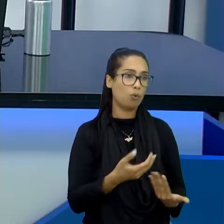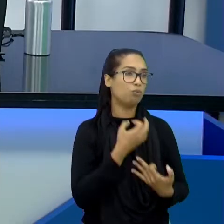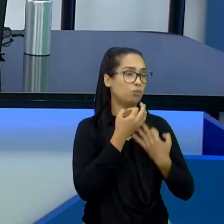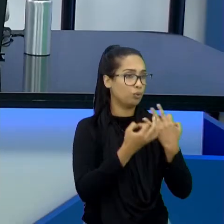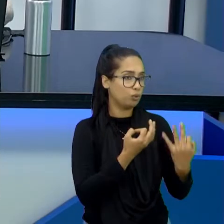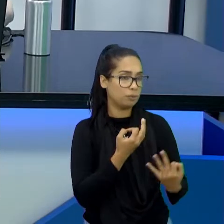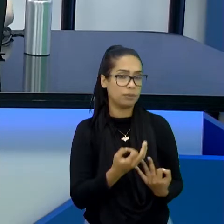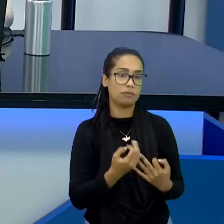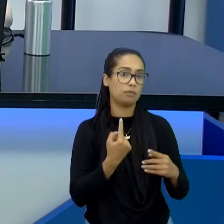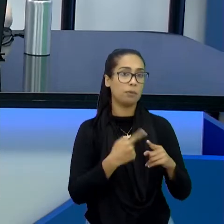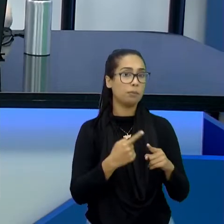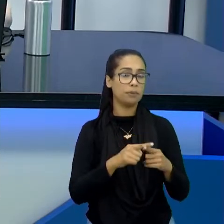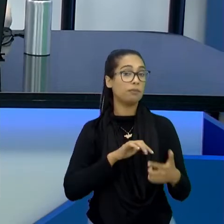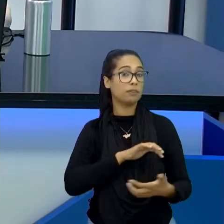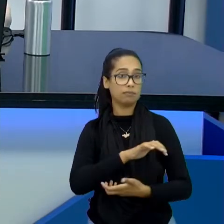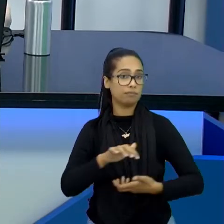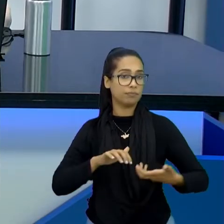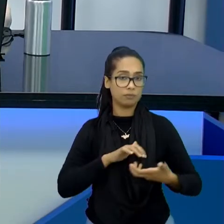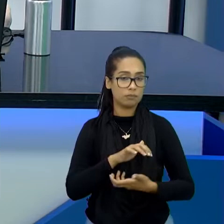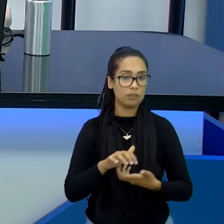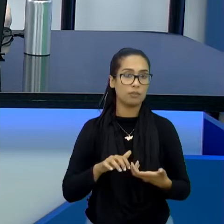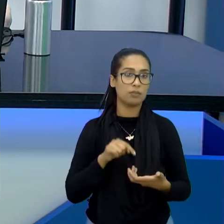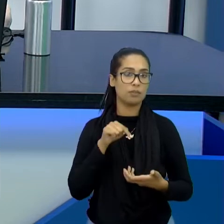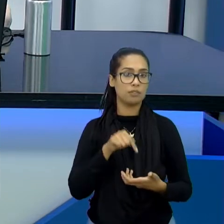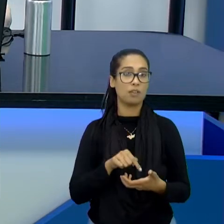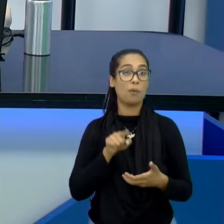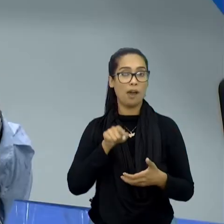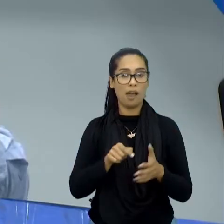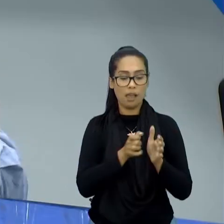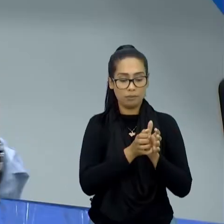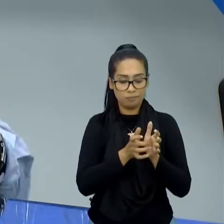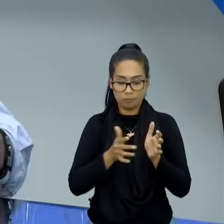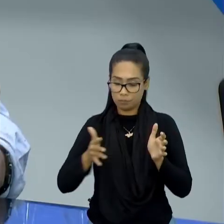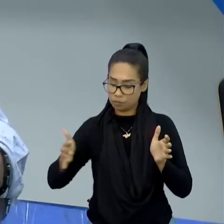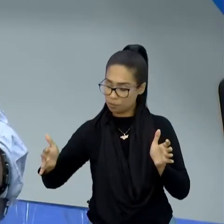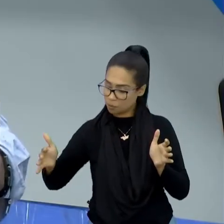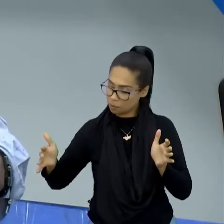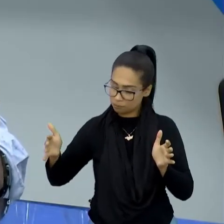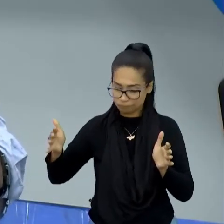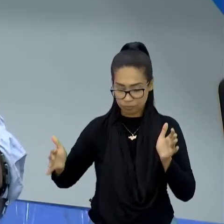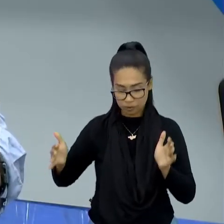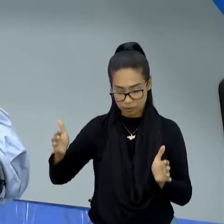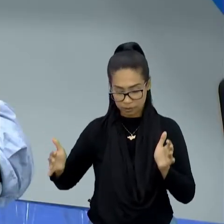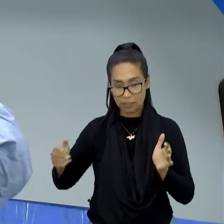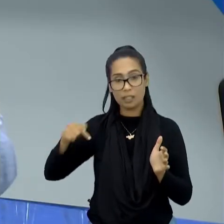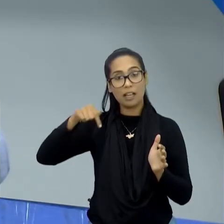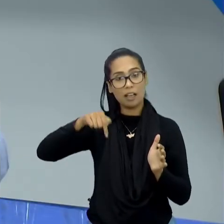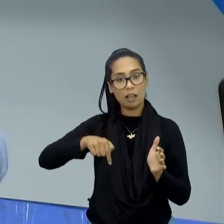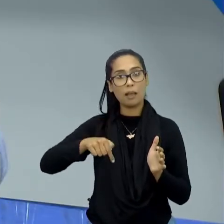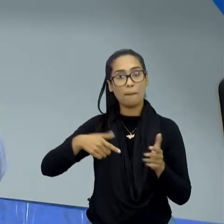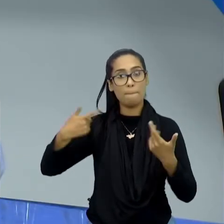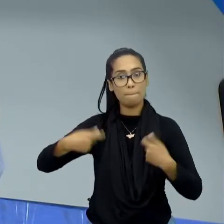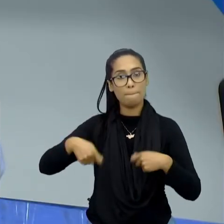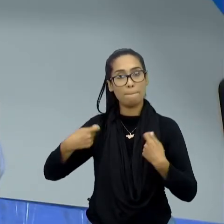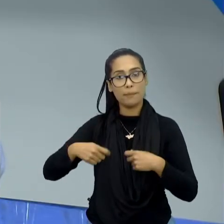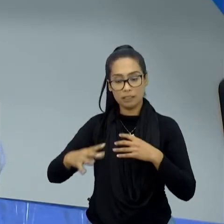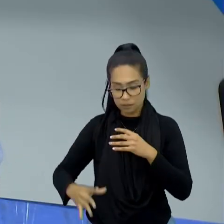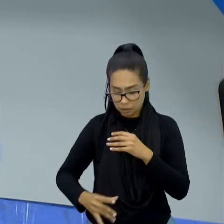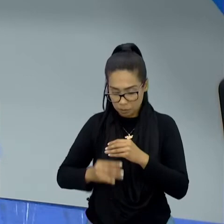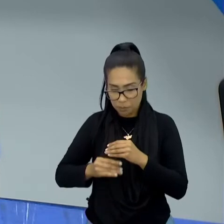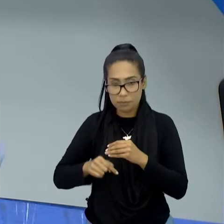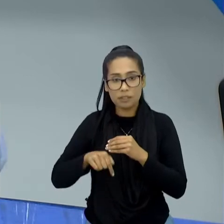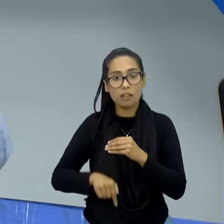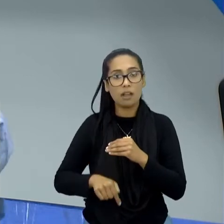porque a revolução ele é um processo que precisa ser consolidado. E ele só é consolidado quando